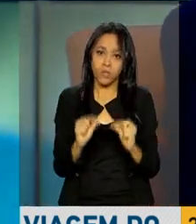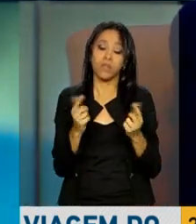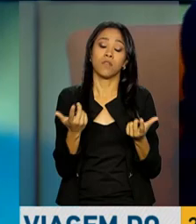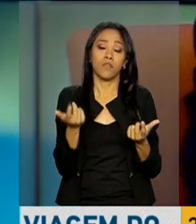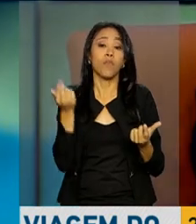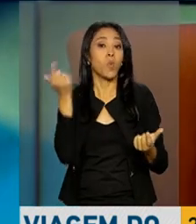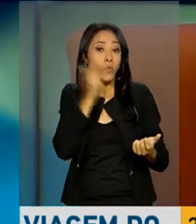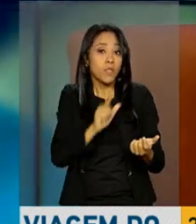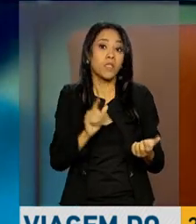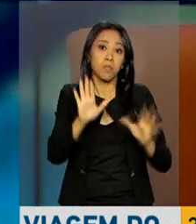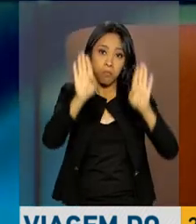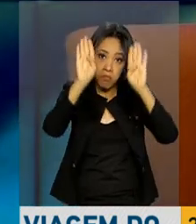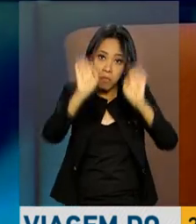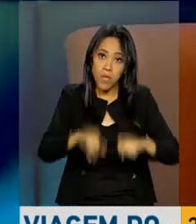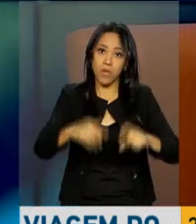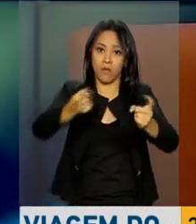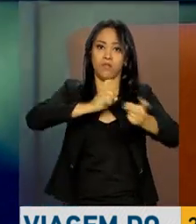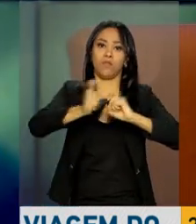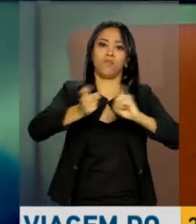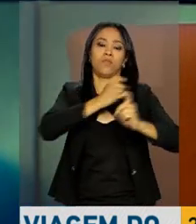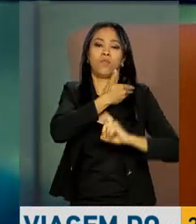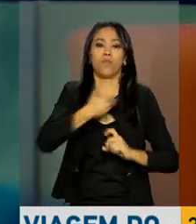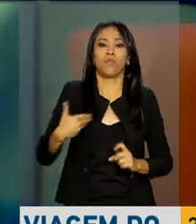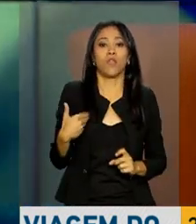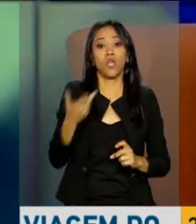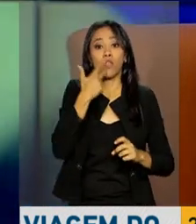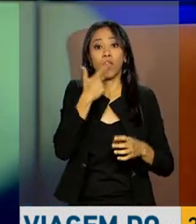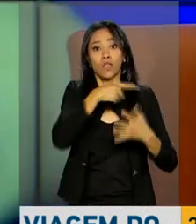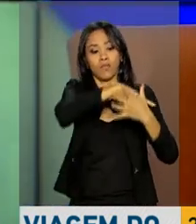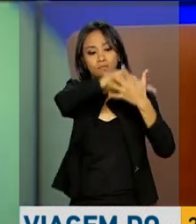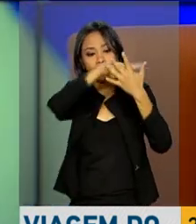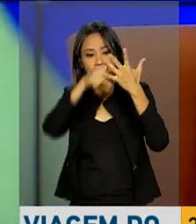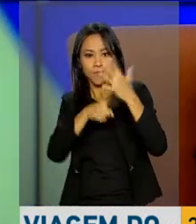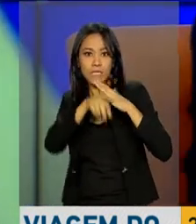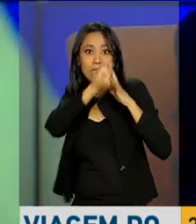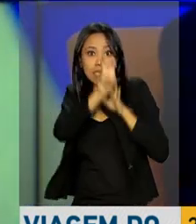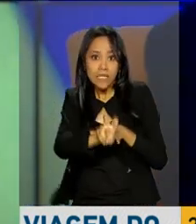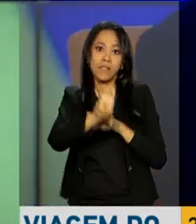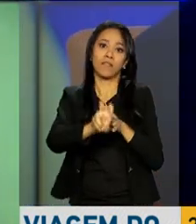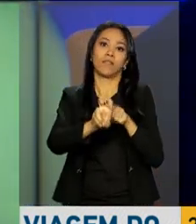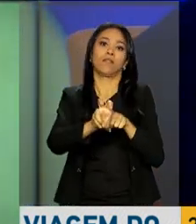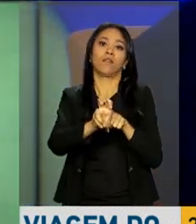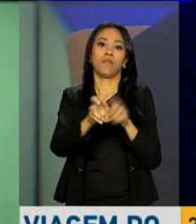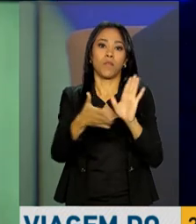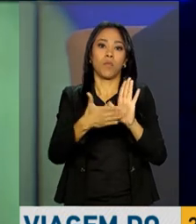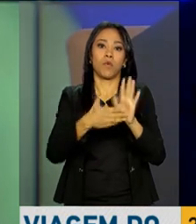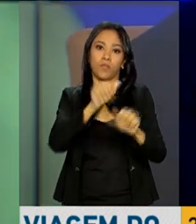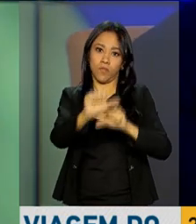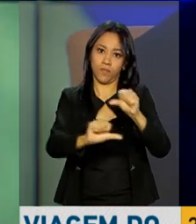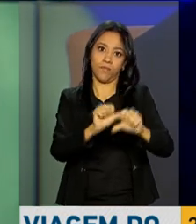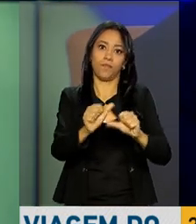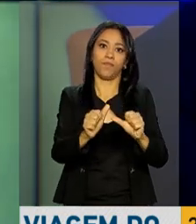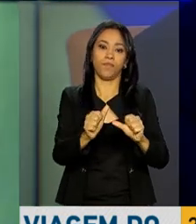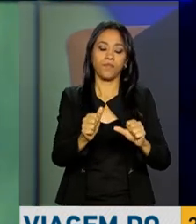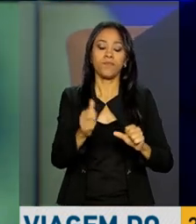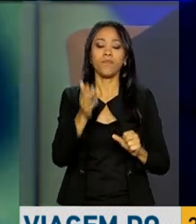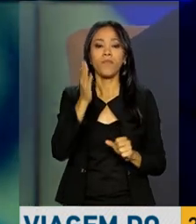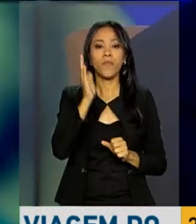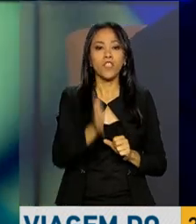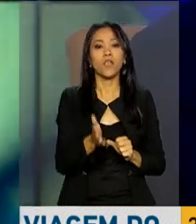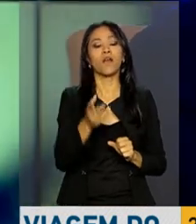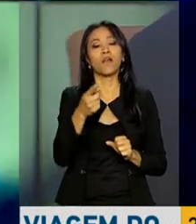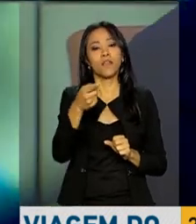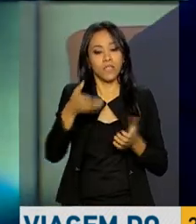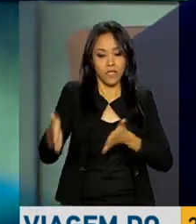administração pública. Estou, portanto, me referindo a uma 5ª reforma. Né? E, finalmente, também nesse caminho